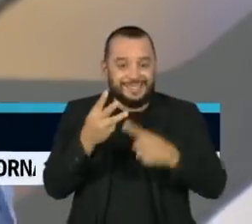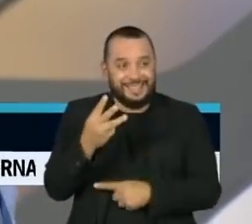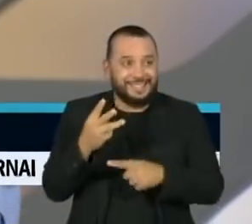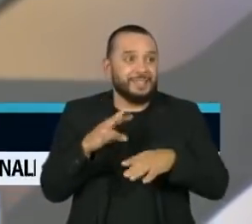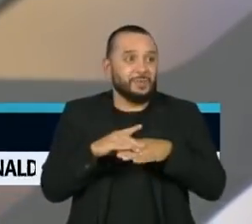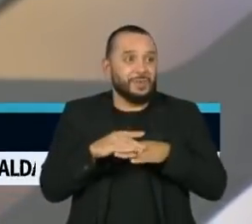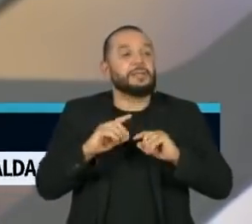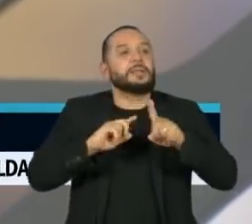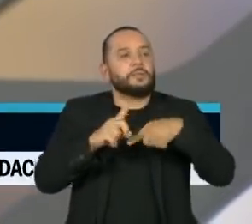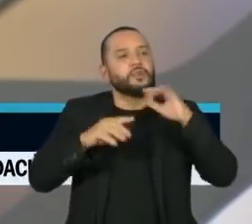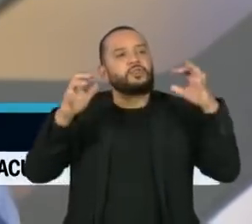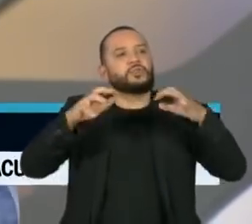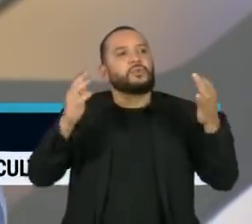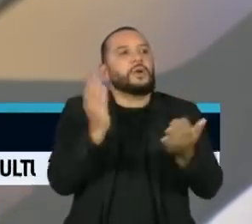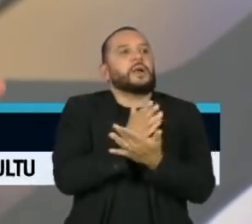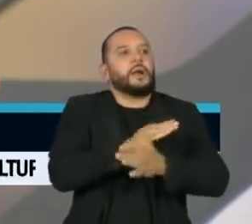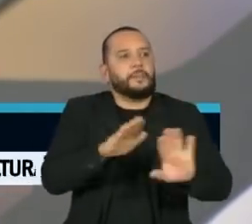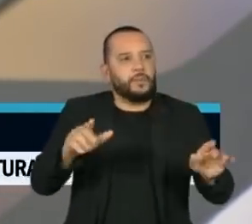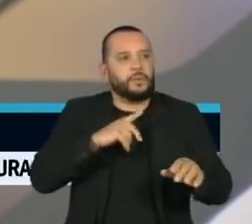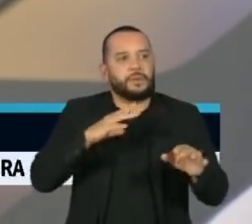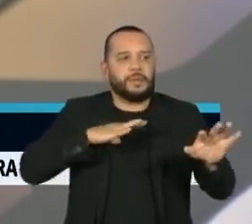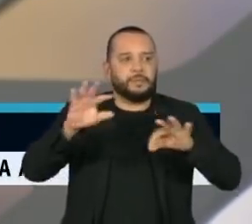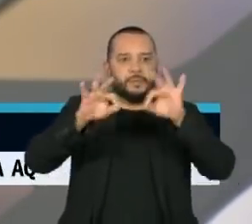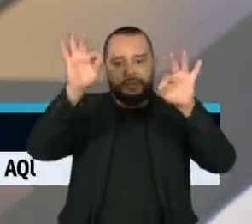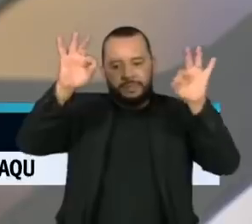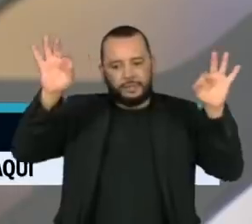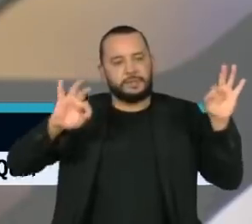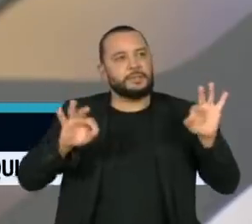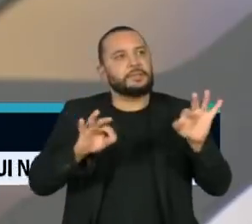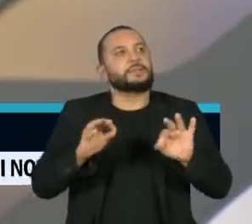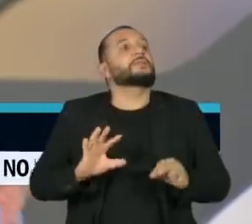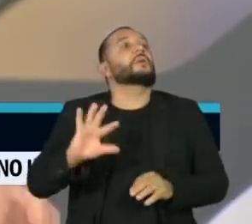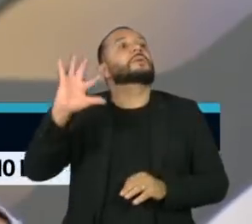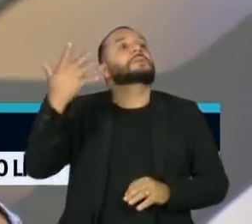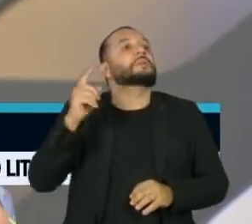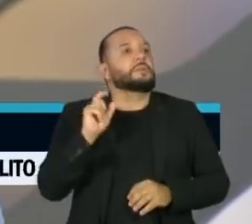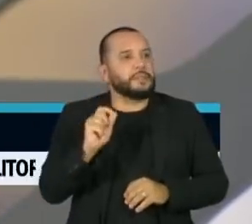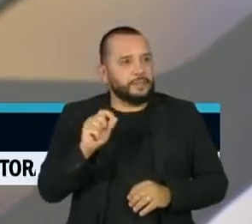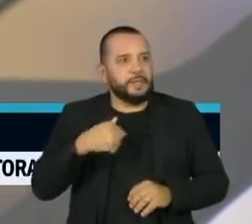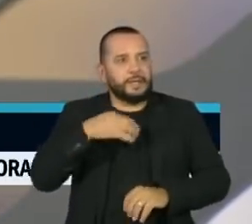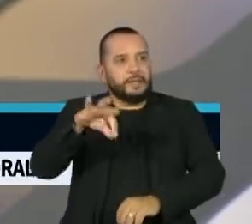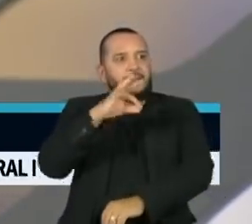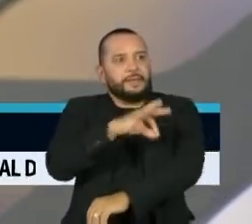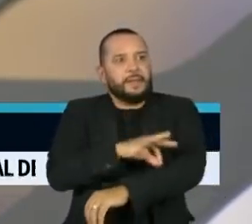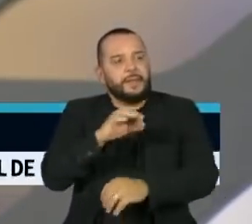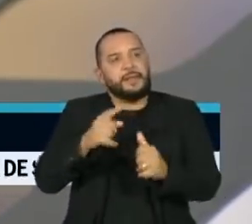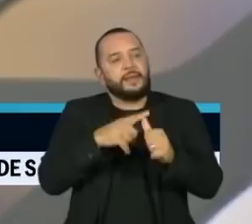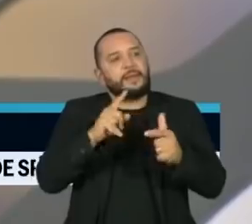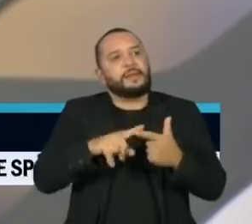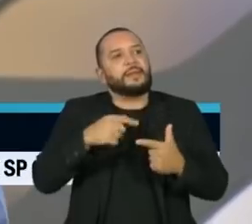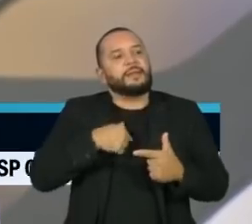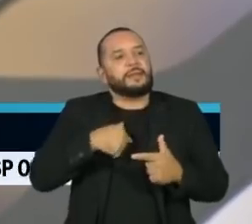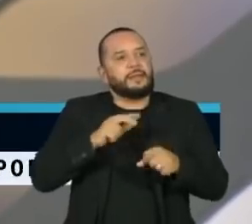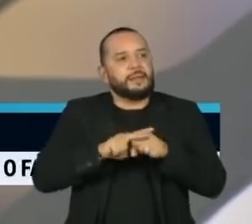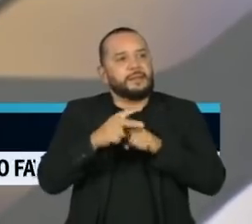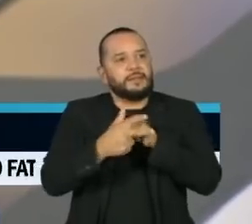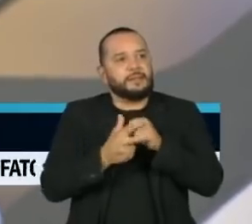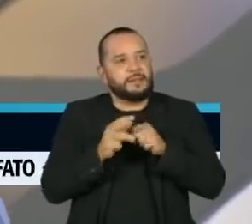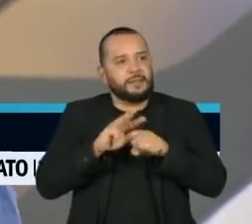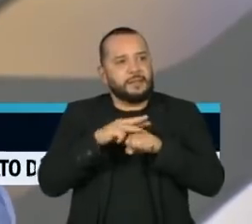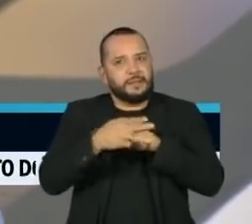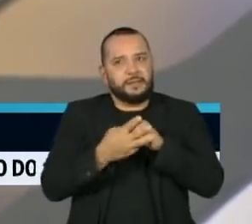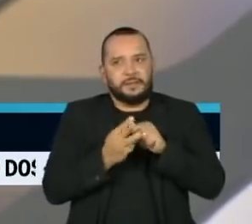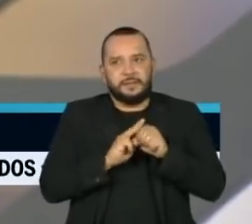depois da chuva, o que vai acontecer? Mosquitos. E aí, o que vai acontecer? Dengue, zika e chikungunya. Então, a gente pode